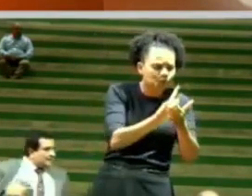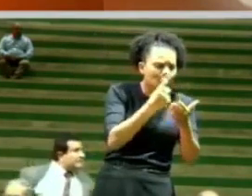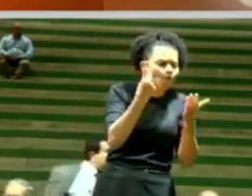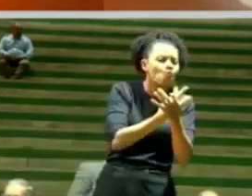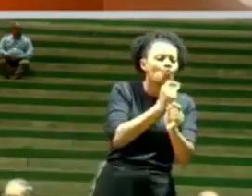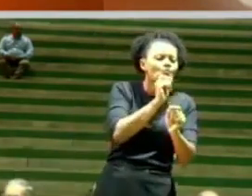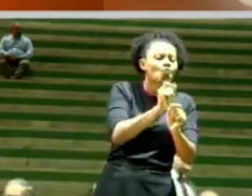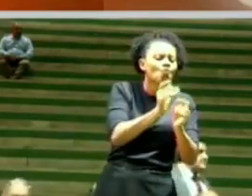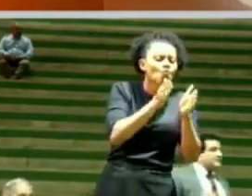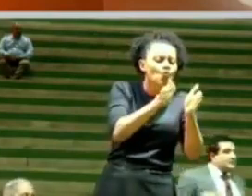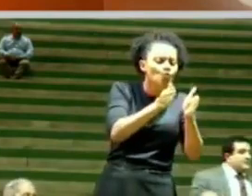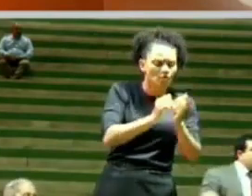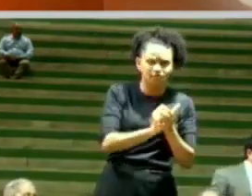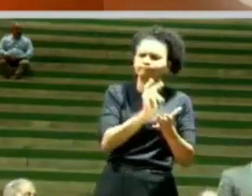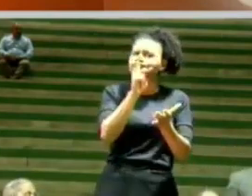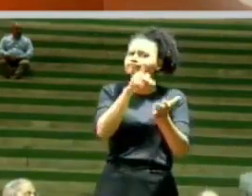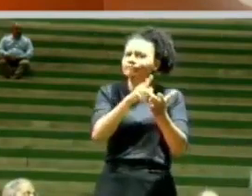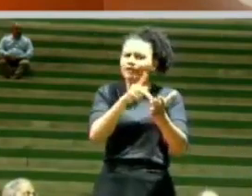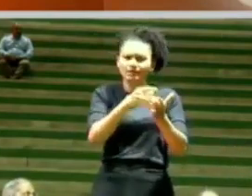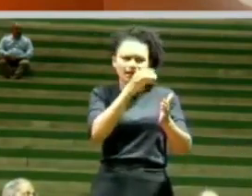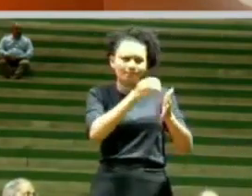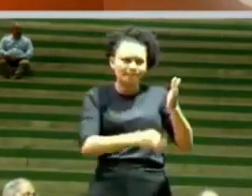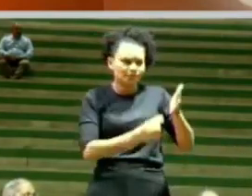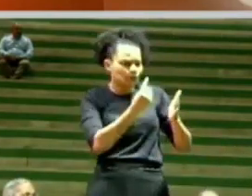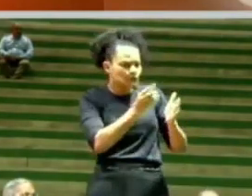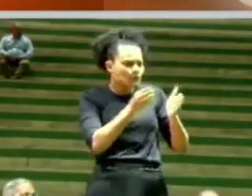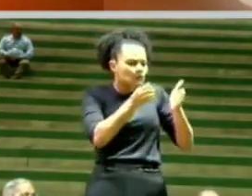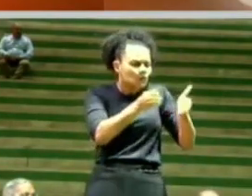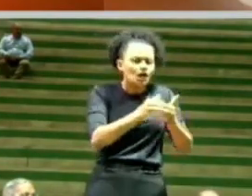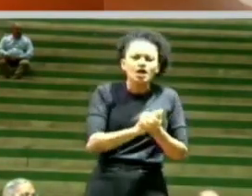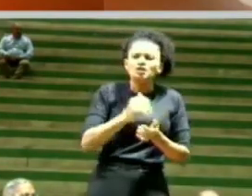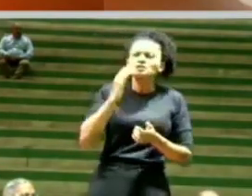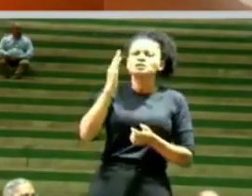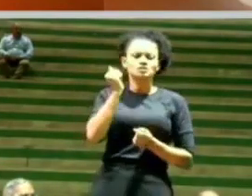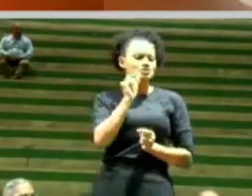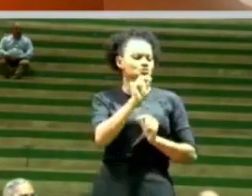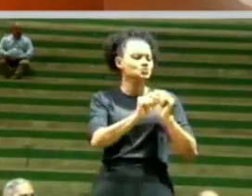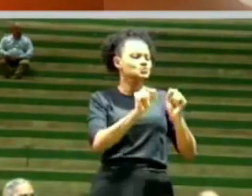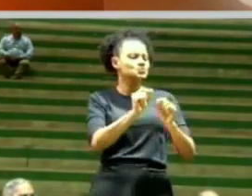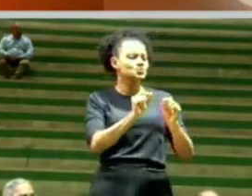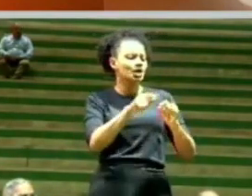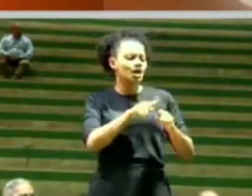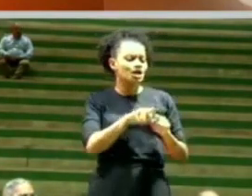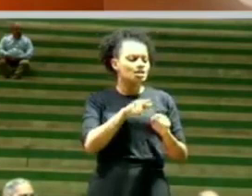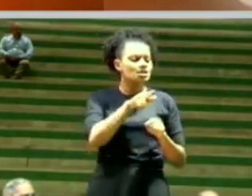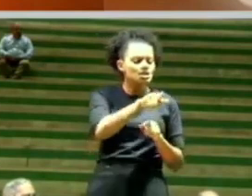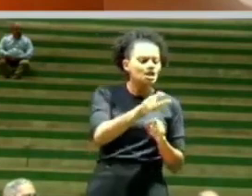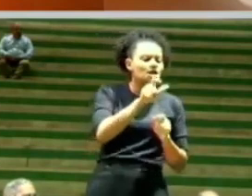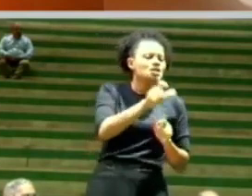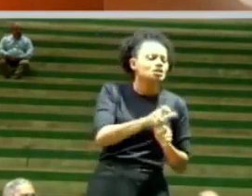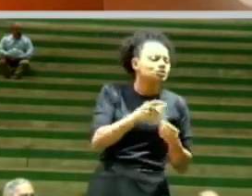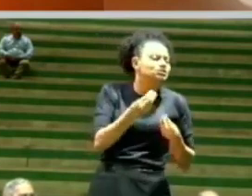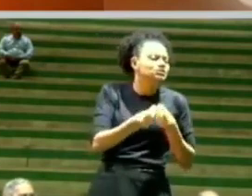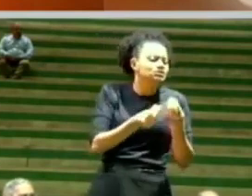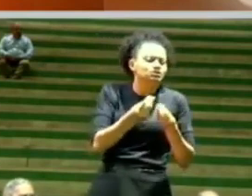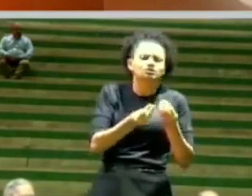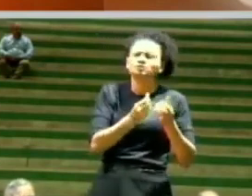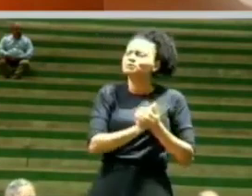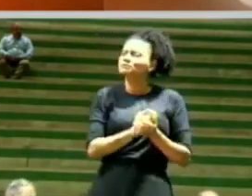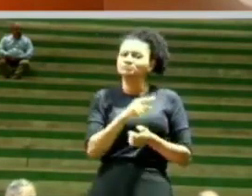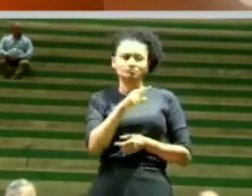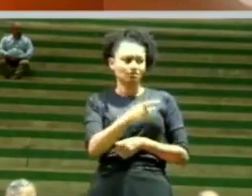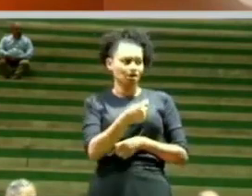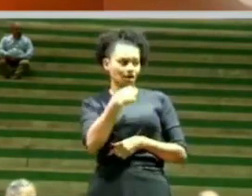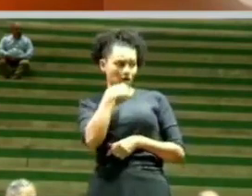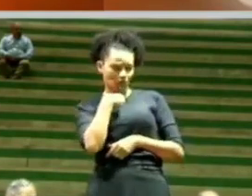verdade é que no capítulo de número 1, o profeta Abacuque, ele está em uma situação que